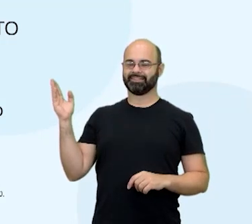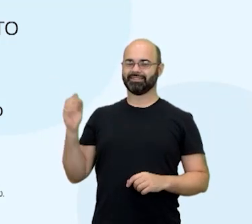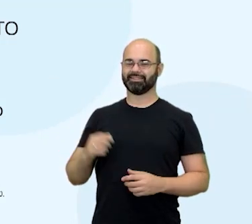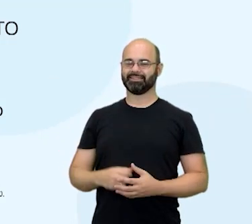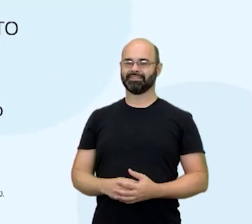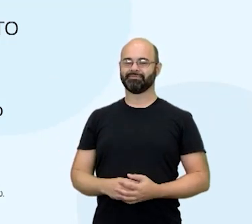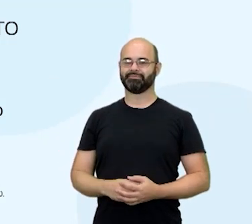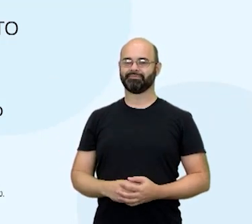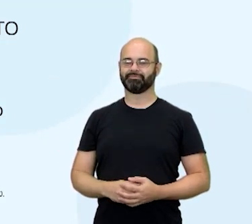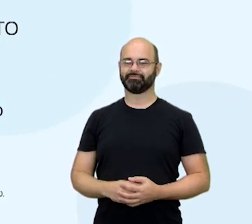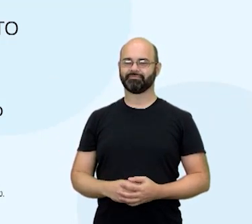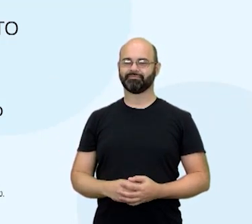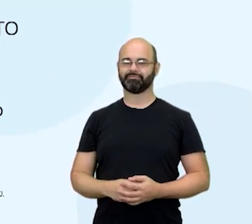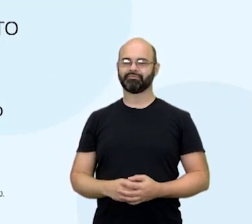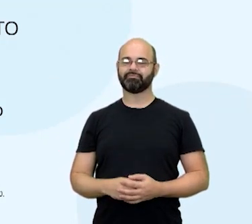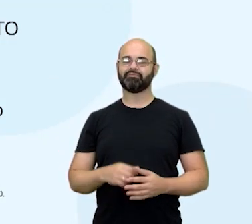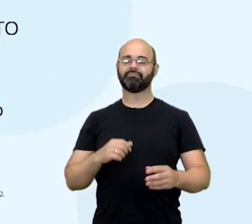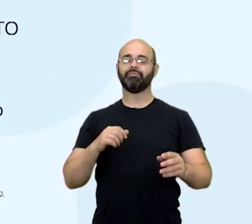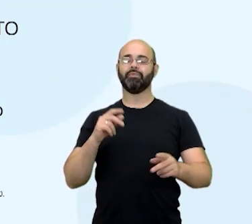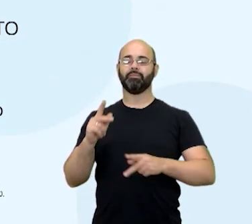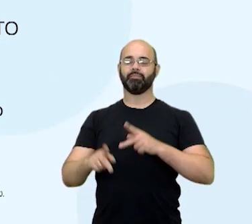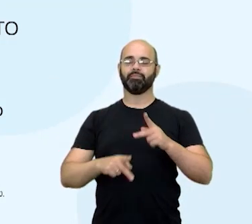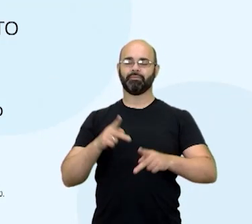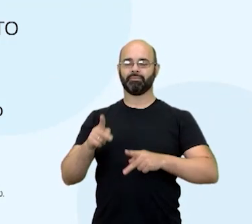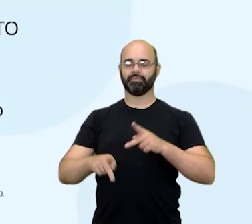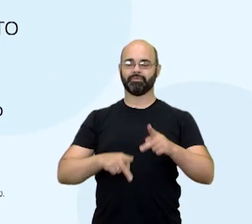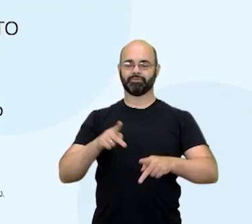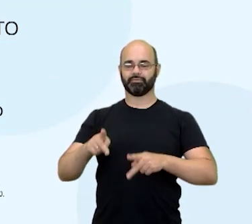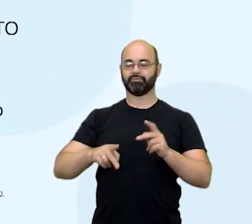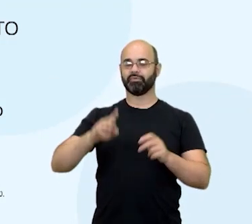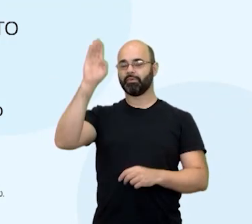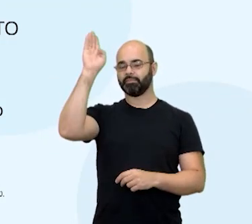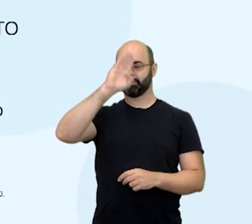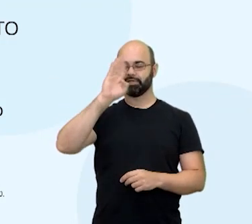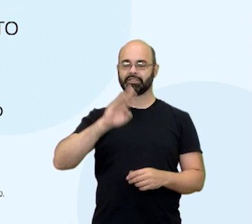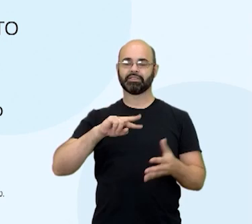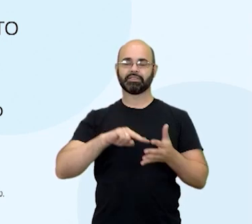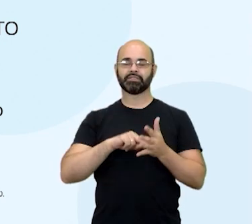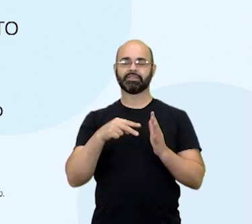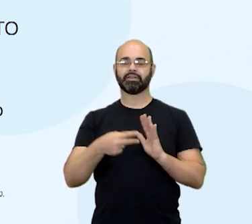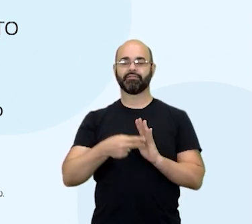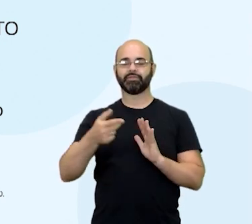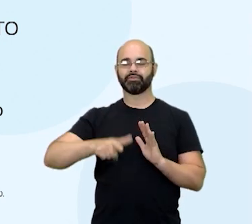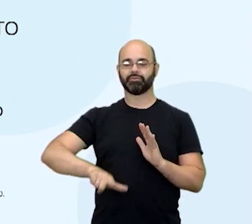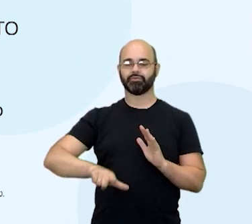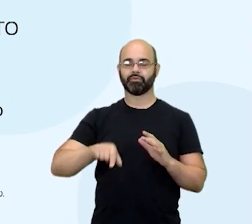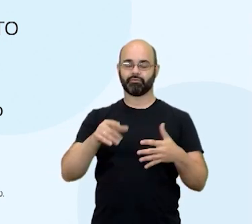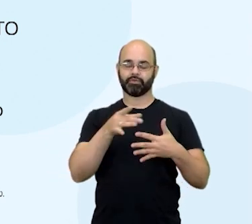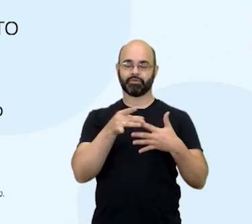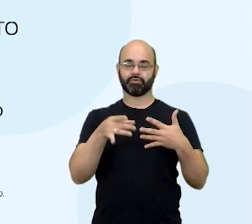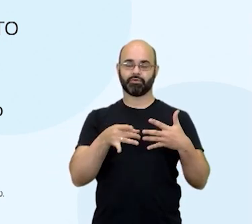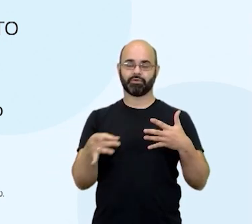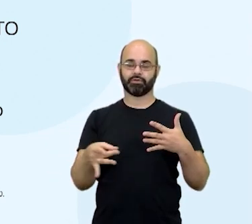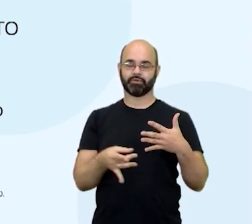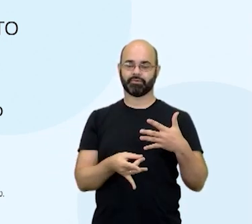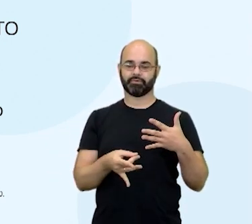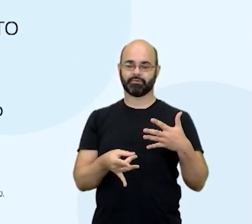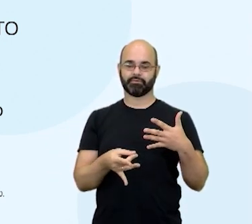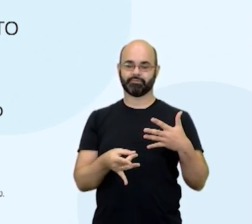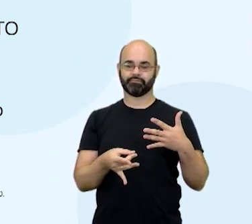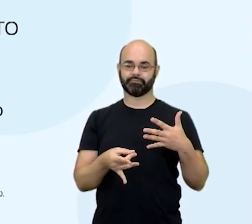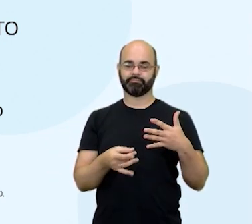da ressignificação do povo brasileiro, que é o componente curricular. Esse componente